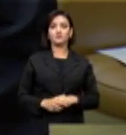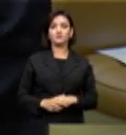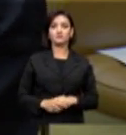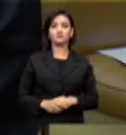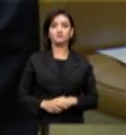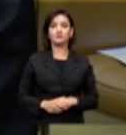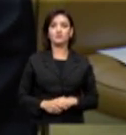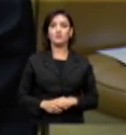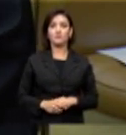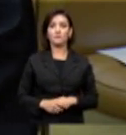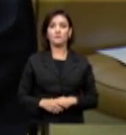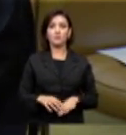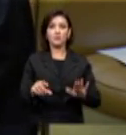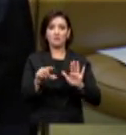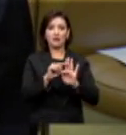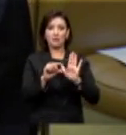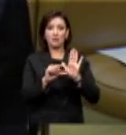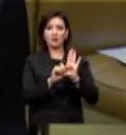Dispositivos